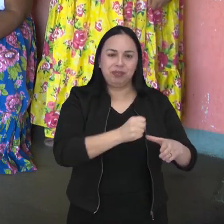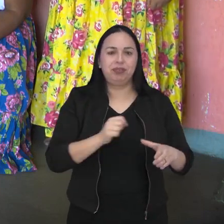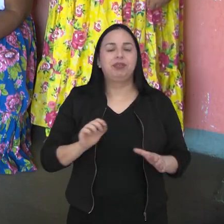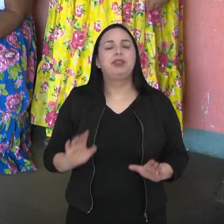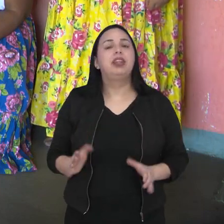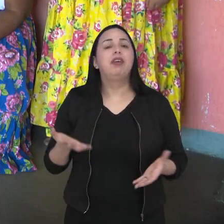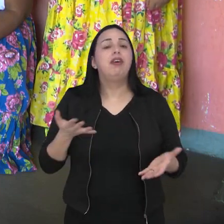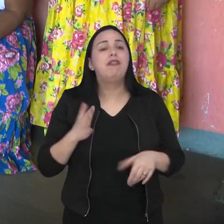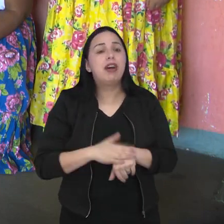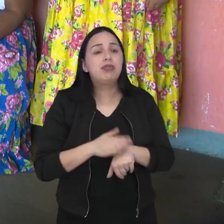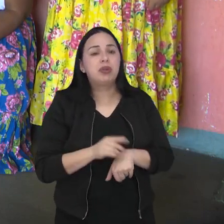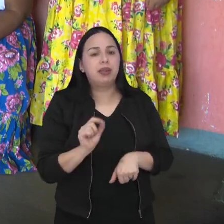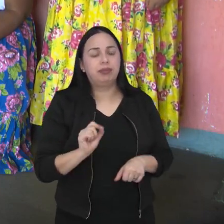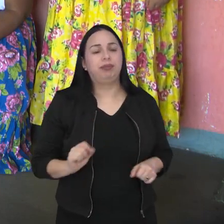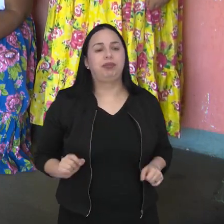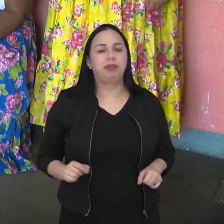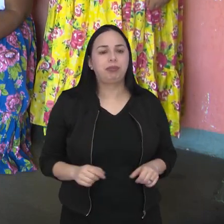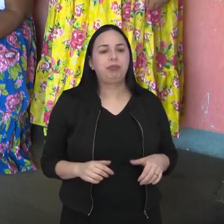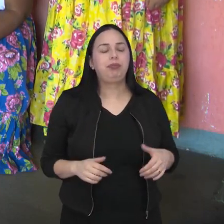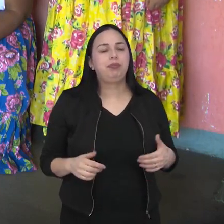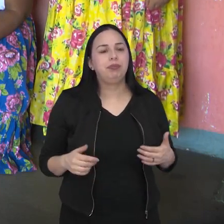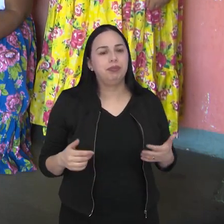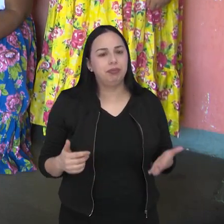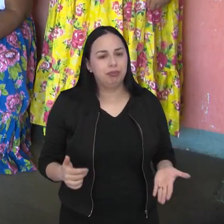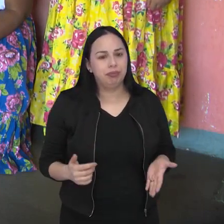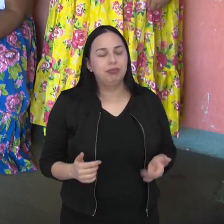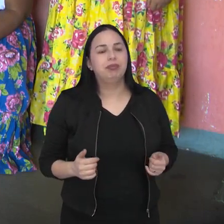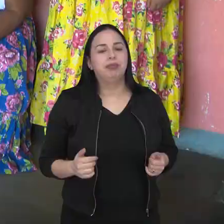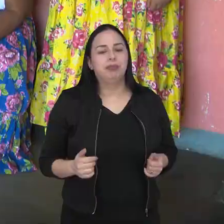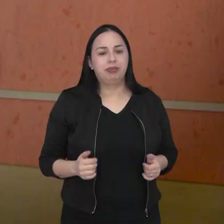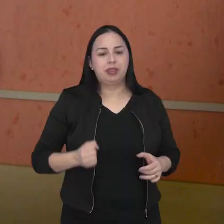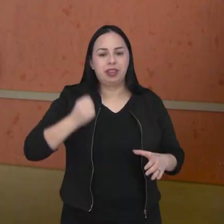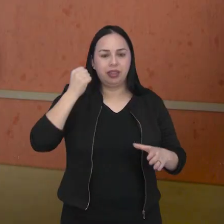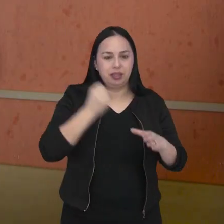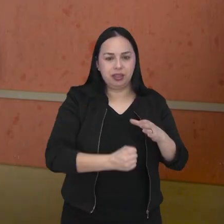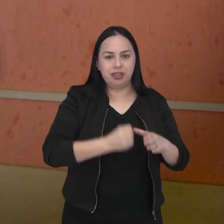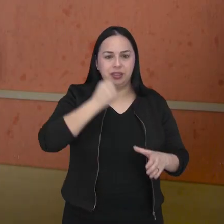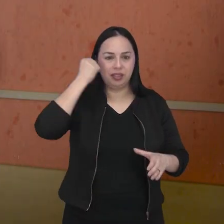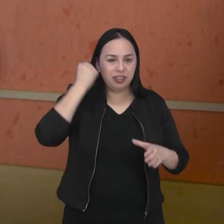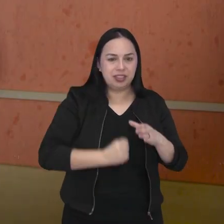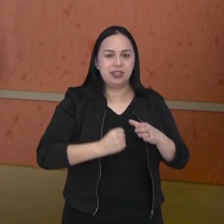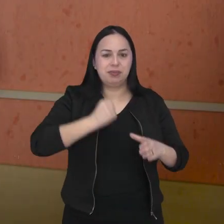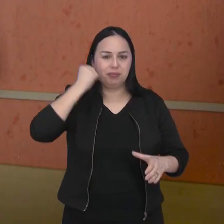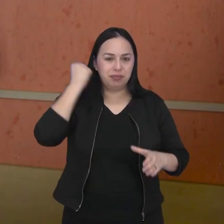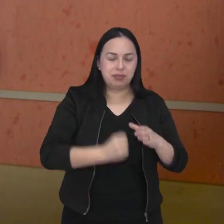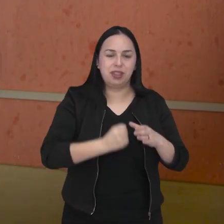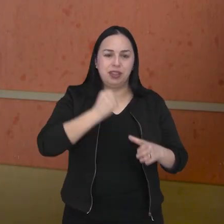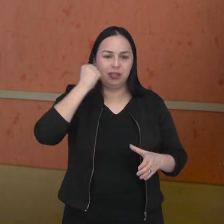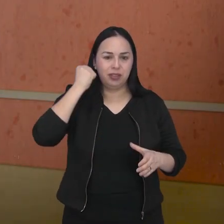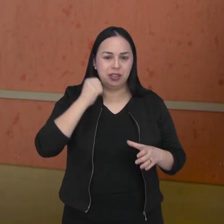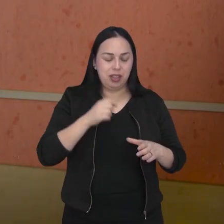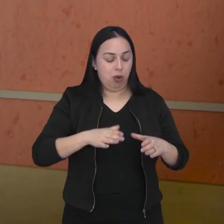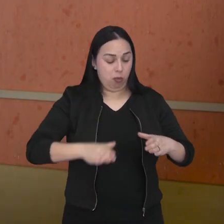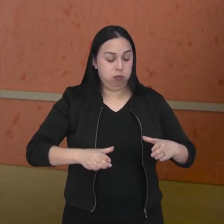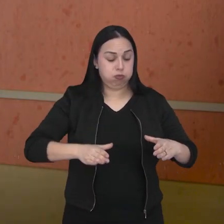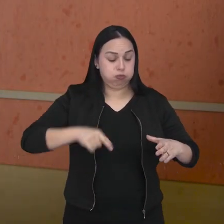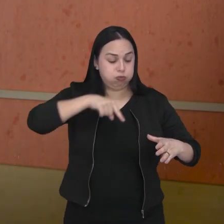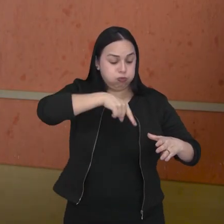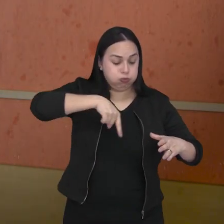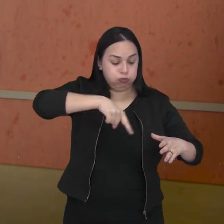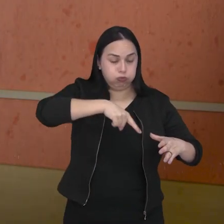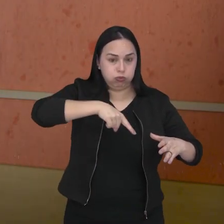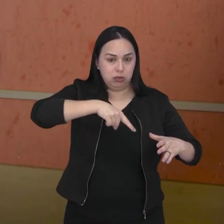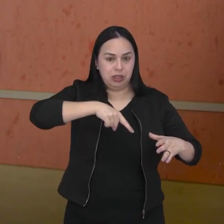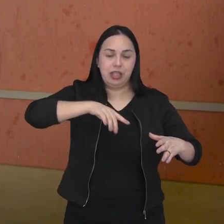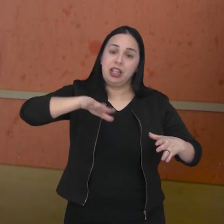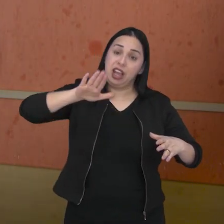pilão. O que eu tenho que fazer? Então, você vai socar aqui, você sempre aqui no nesse meio aqui, e de vez